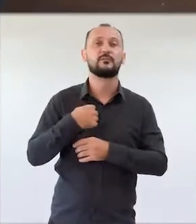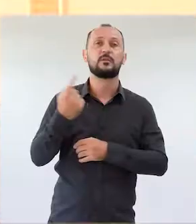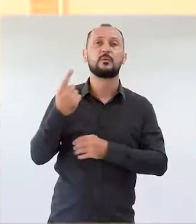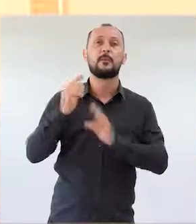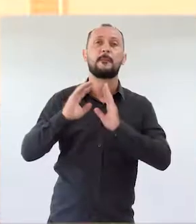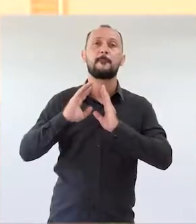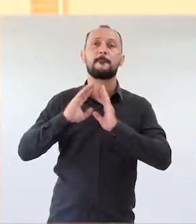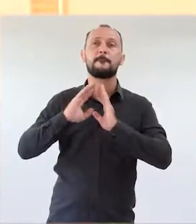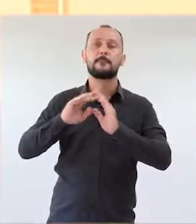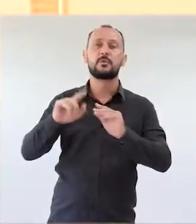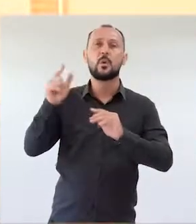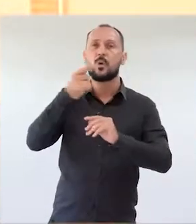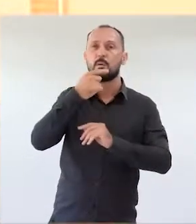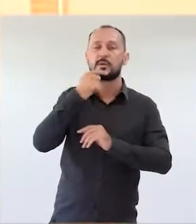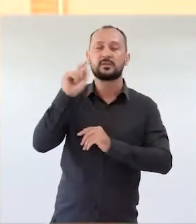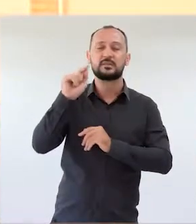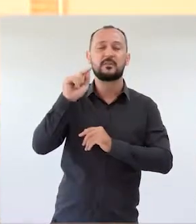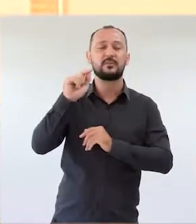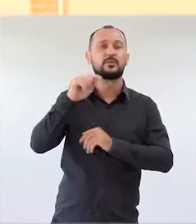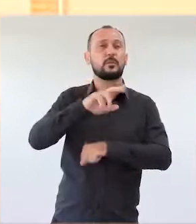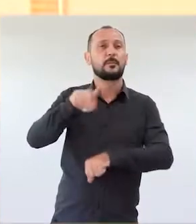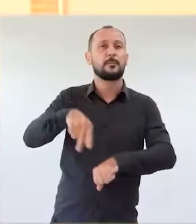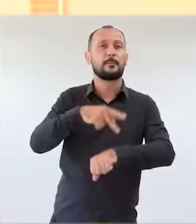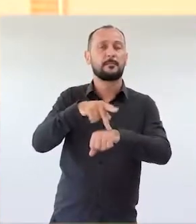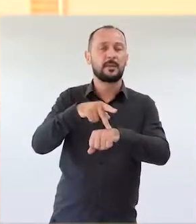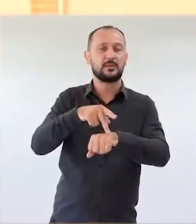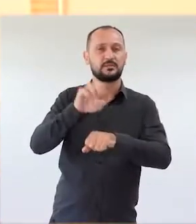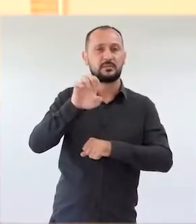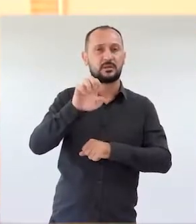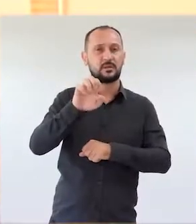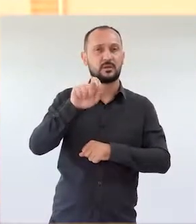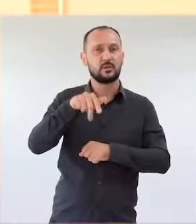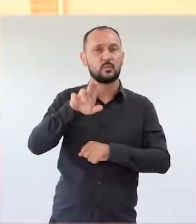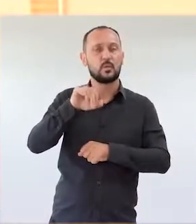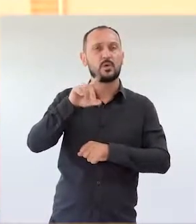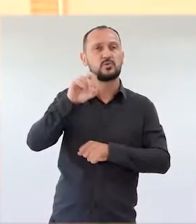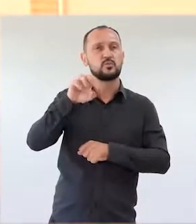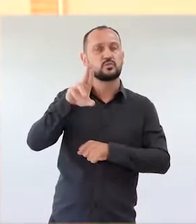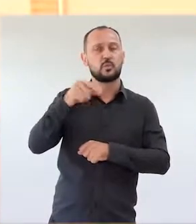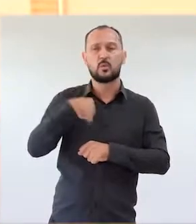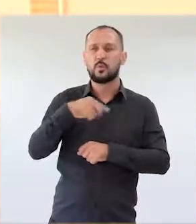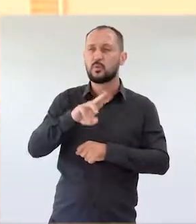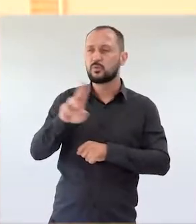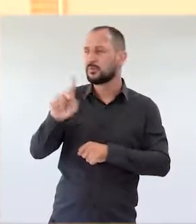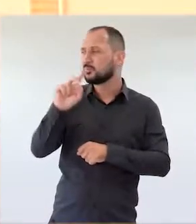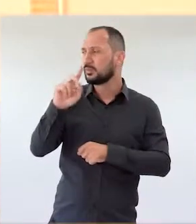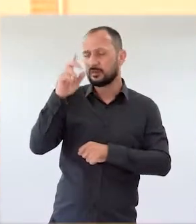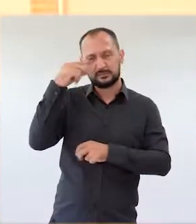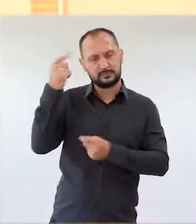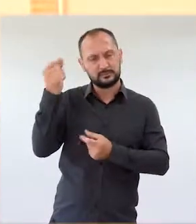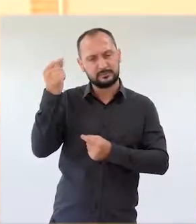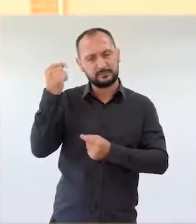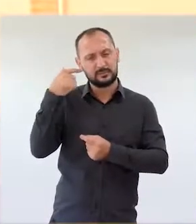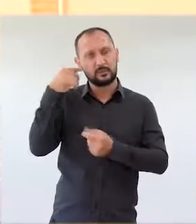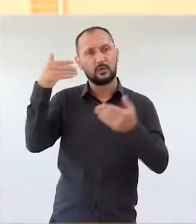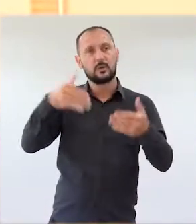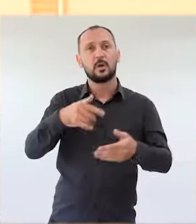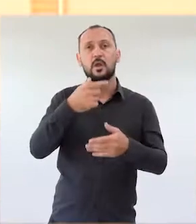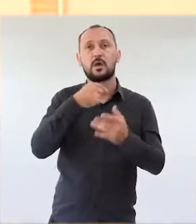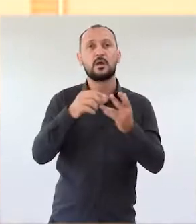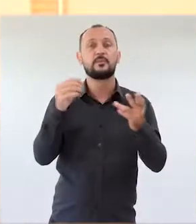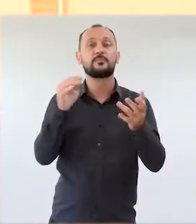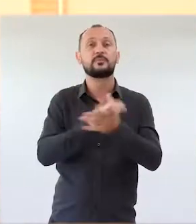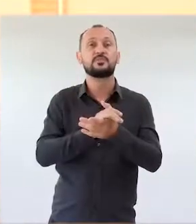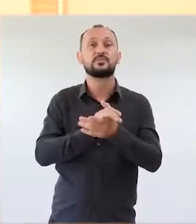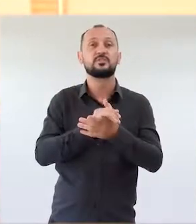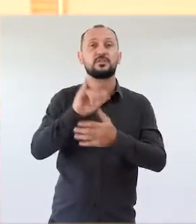lembranças. Veio um pedido que o cara estava no Equador, Barrador e Miri. Falei, cara, esse nome não é espanhol, né? Estranho. Quando chegou